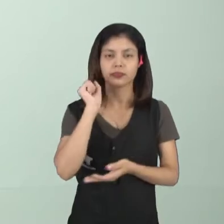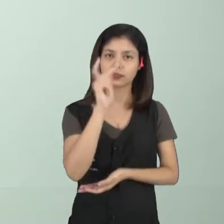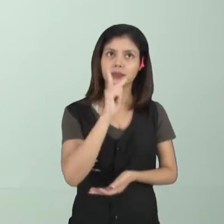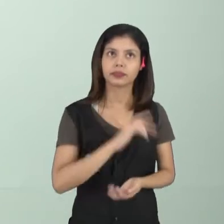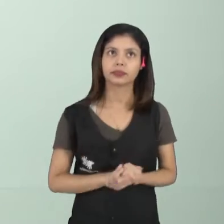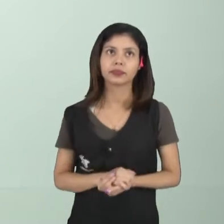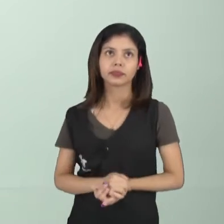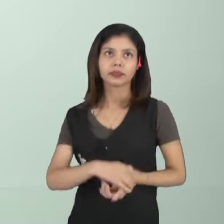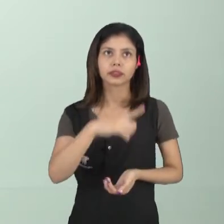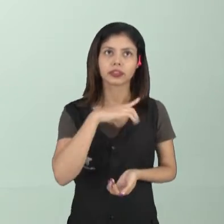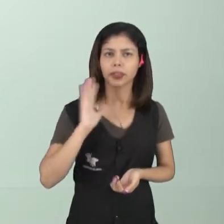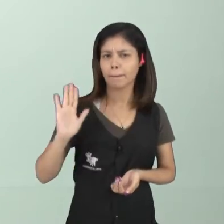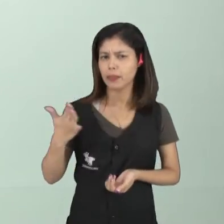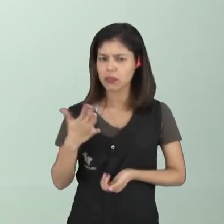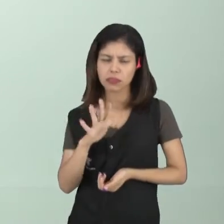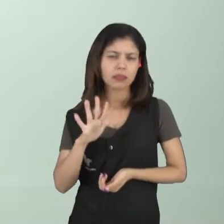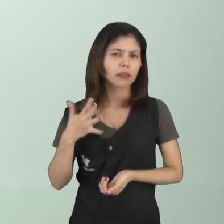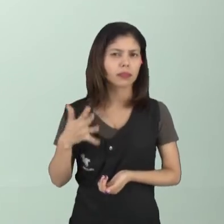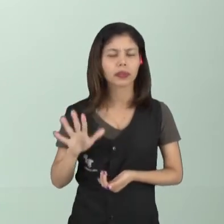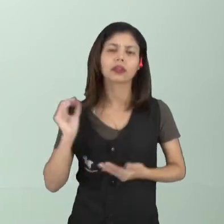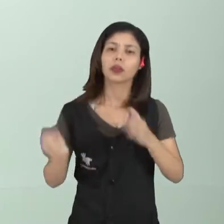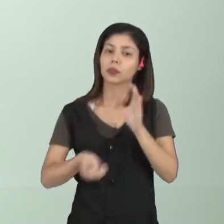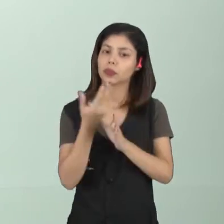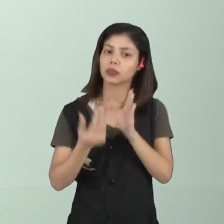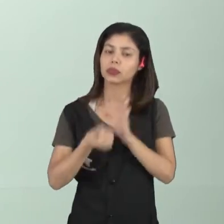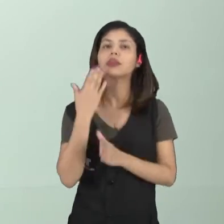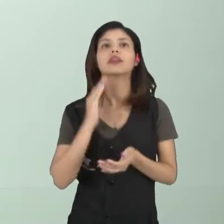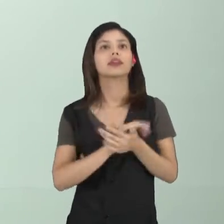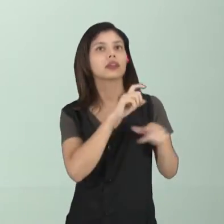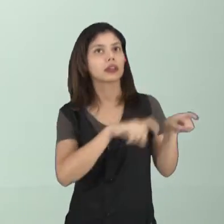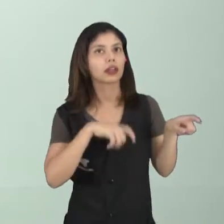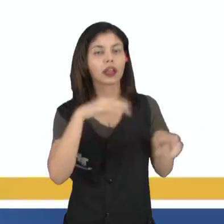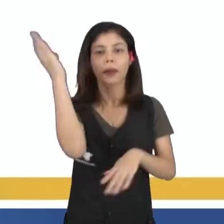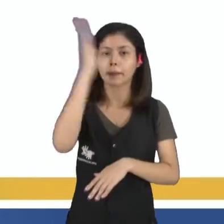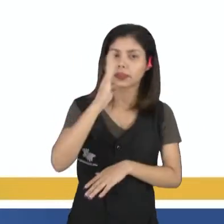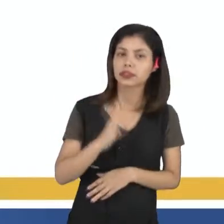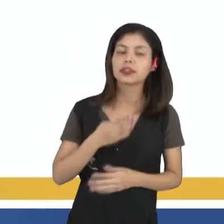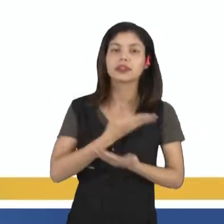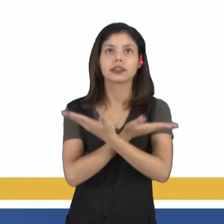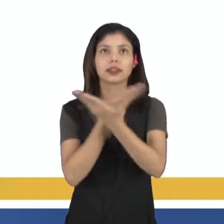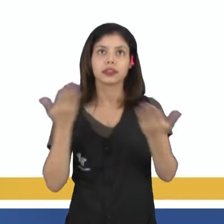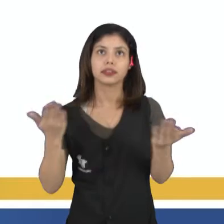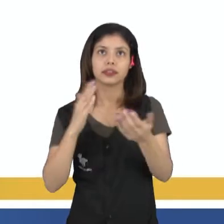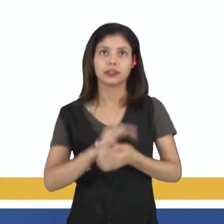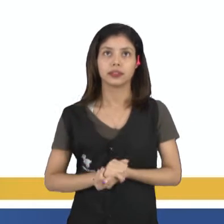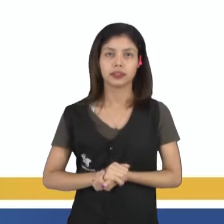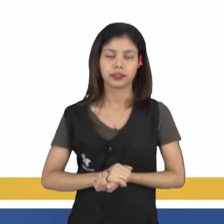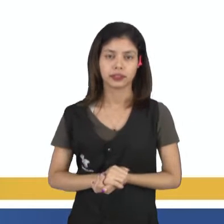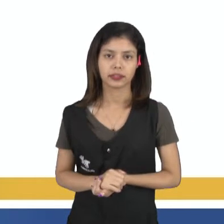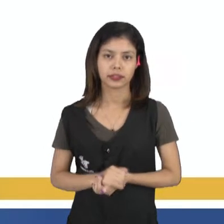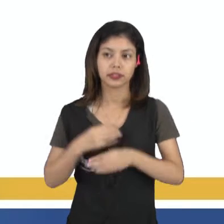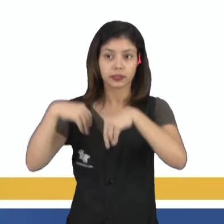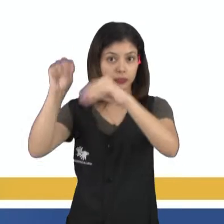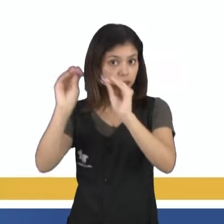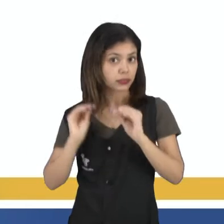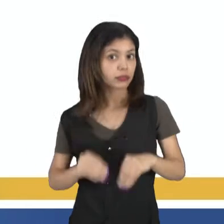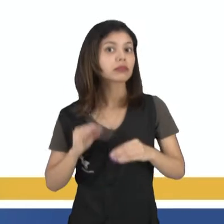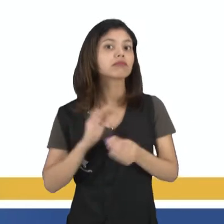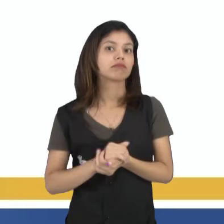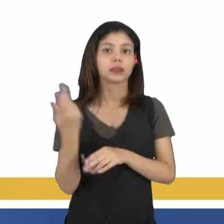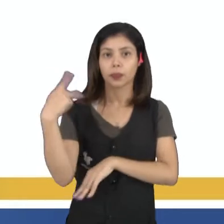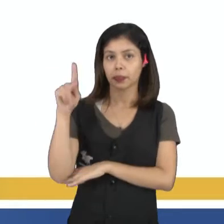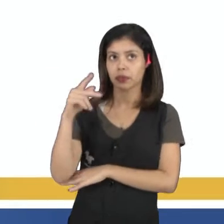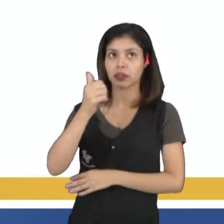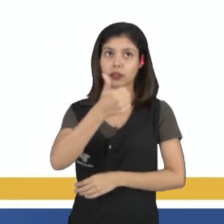tá pessoal só para a gente ter uma noção de alguns produtos agrícolas né brasileiros que que eram para exportação